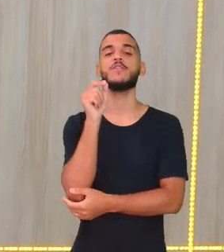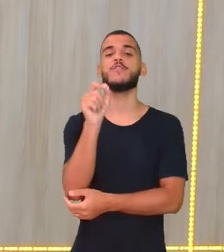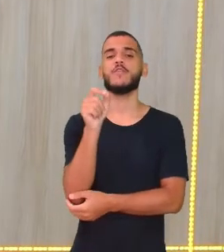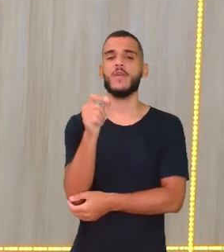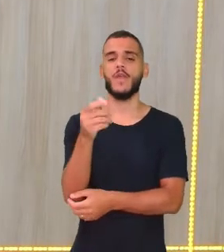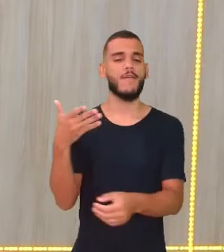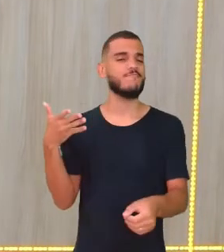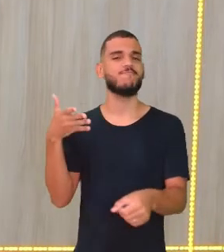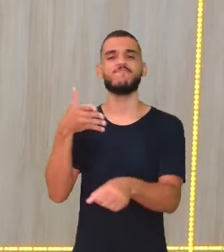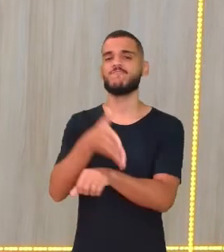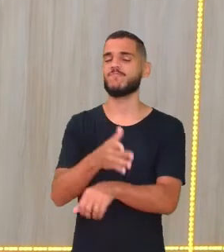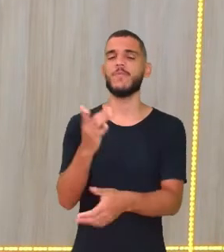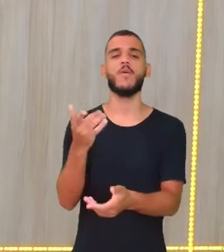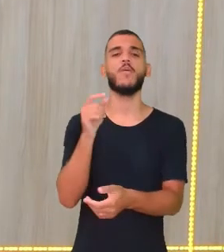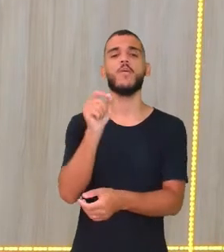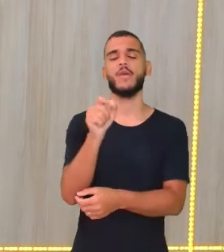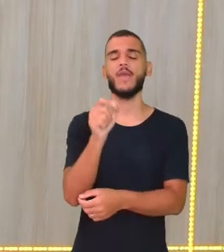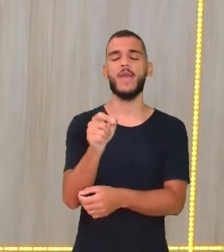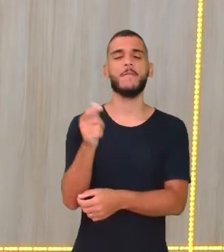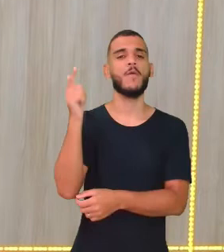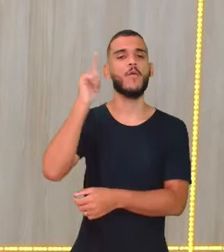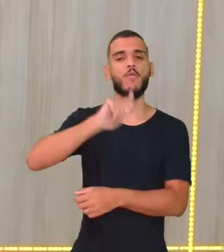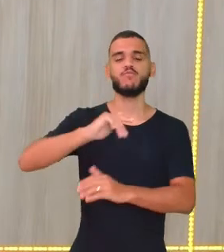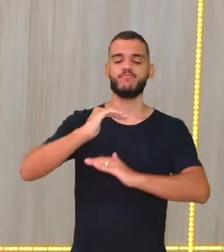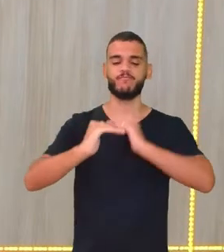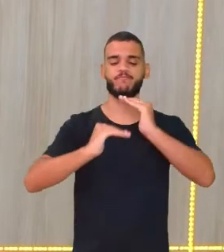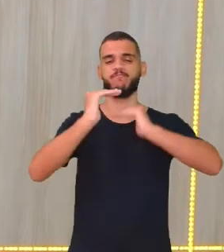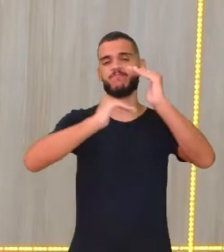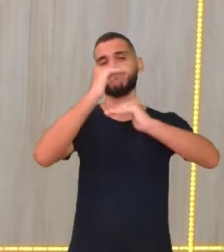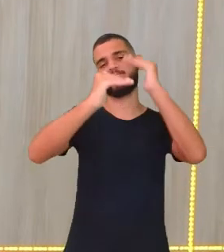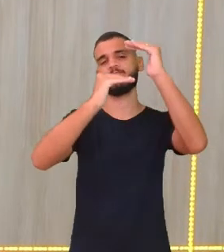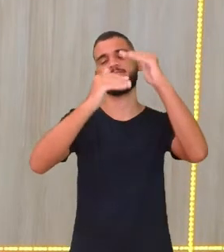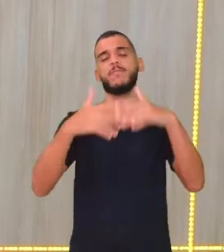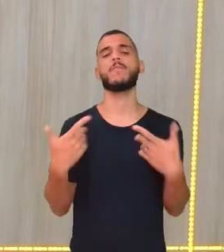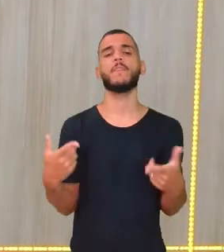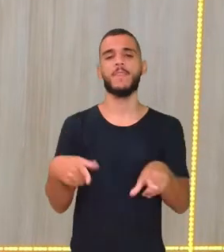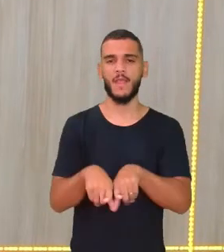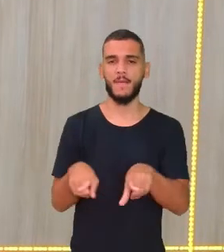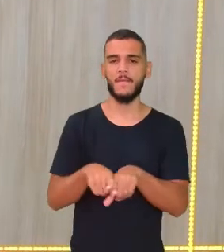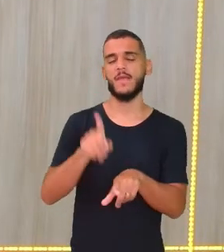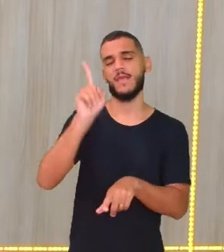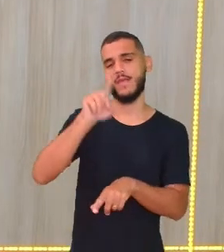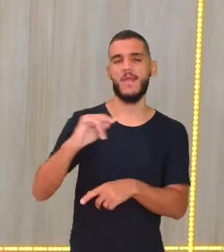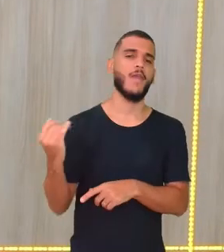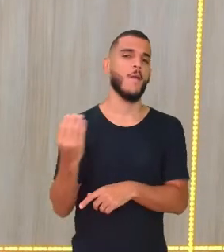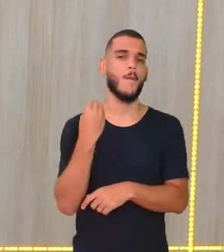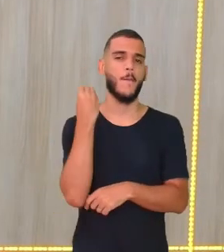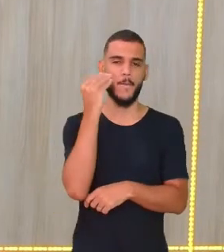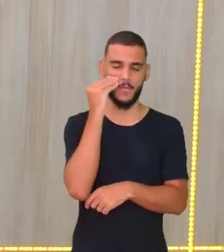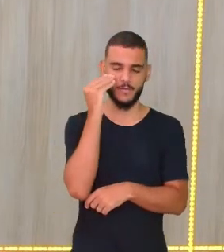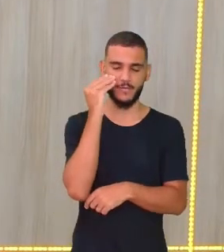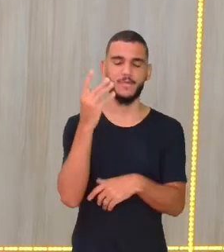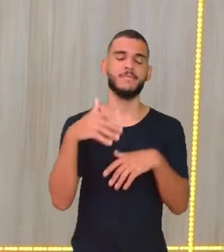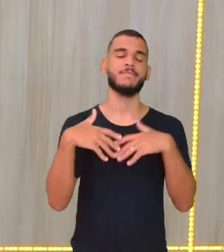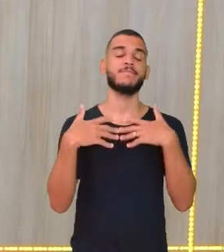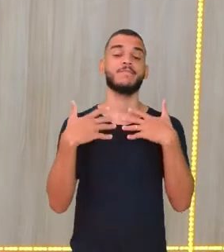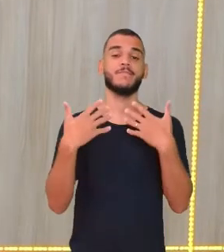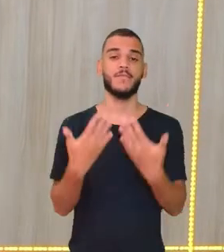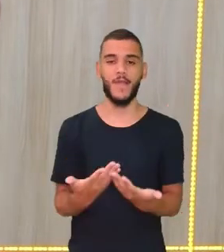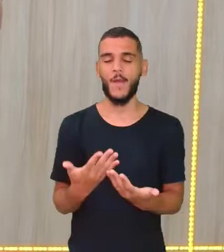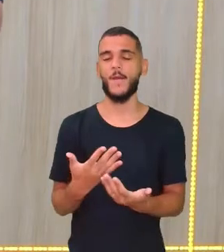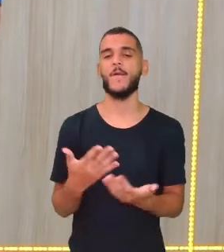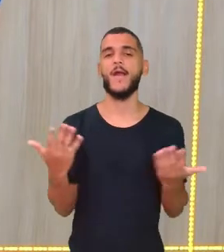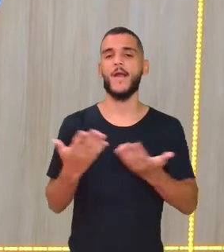indo em direção, né, rumo ao crescimento, estão crescendo e o crescimento faz parte. Então vamos lá conhecer